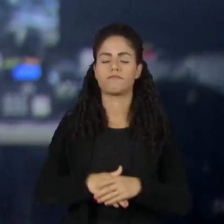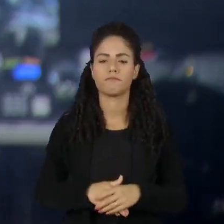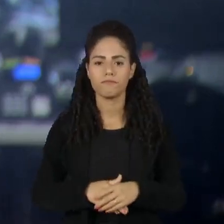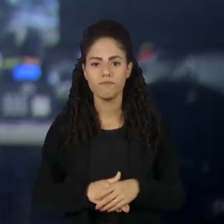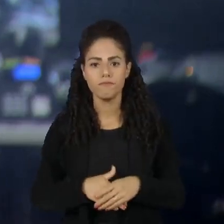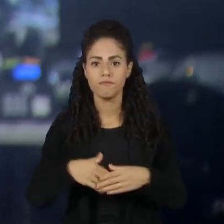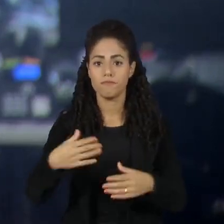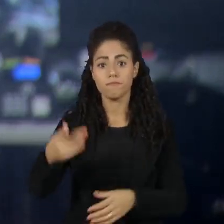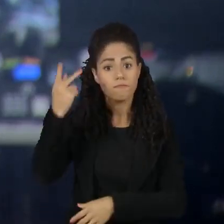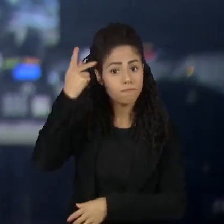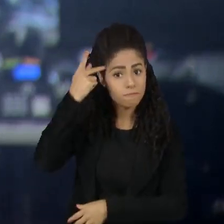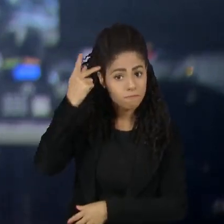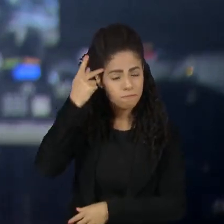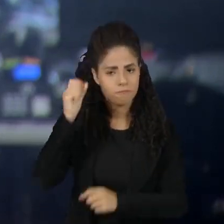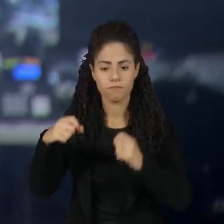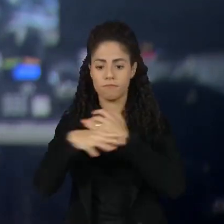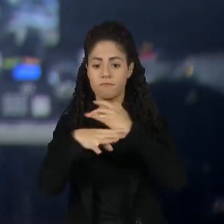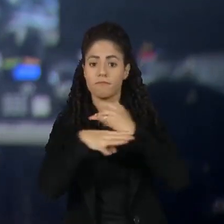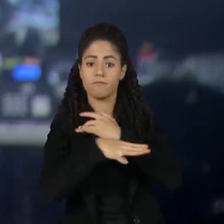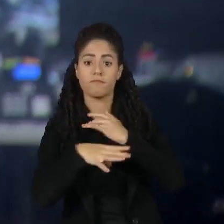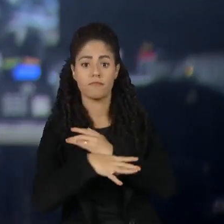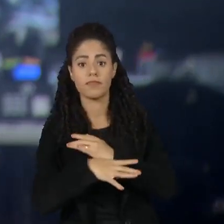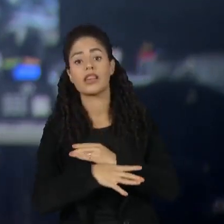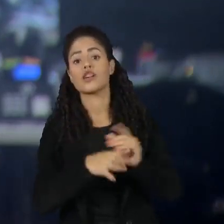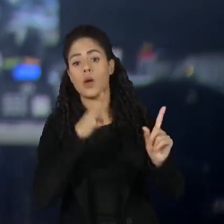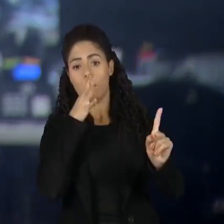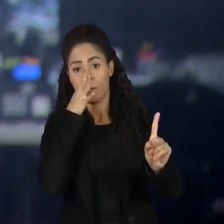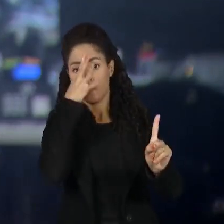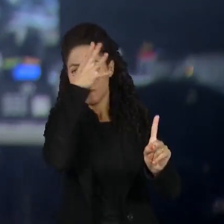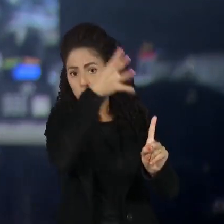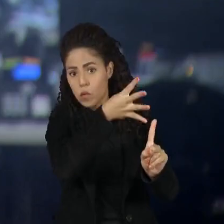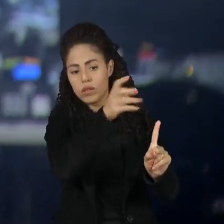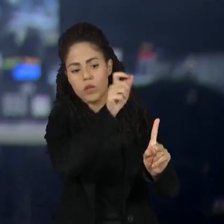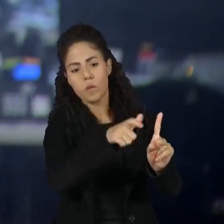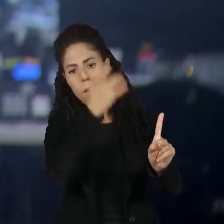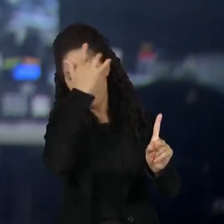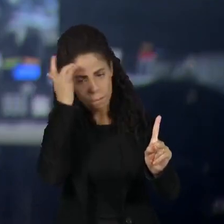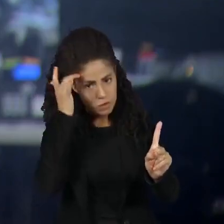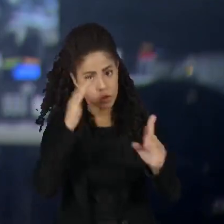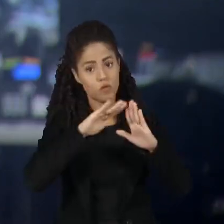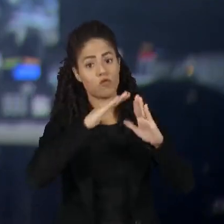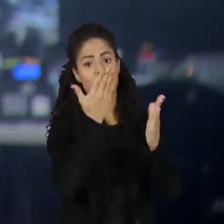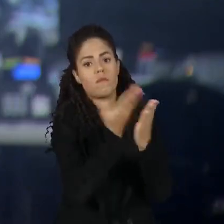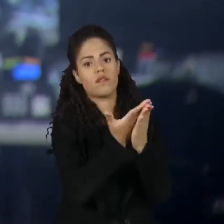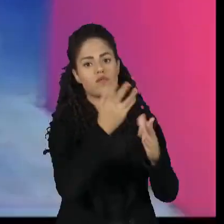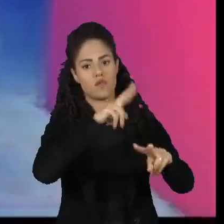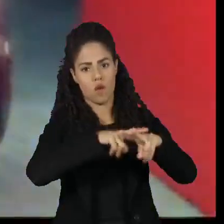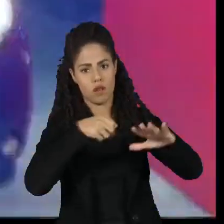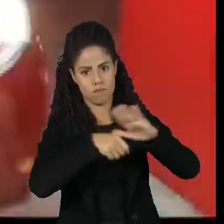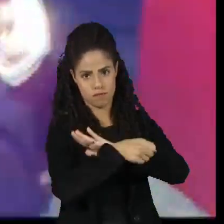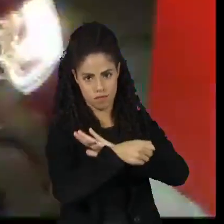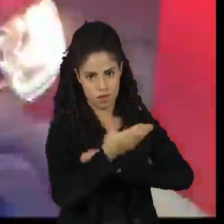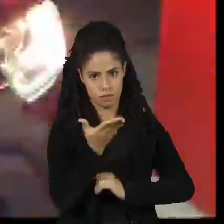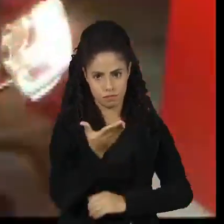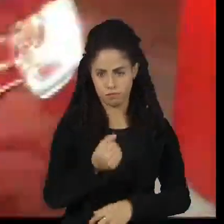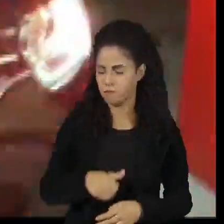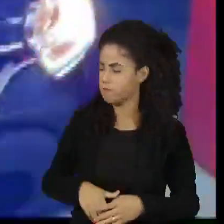em São Paulo os donos de uma escola investigada por maus tratos se entregaram a polícia